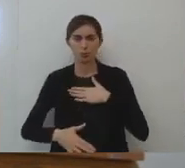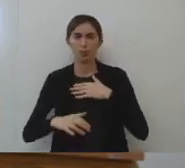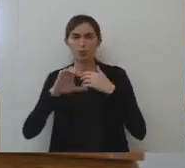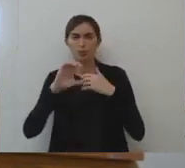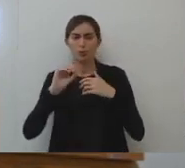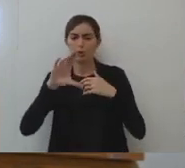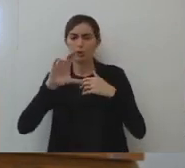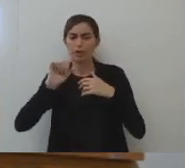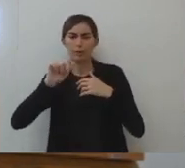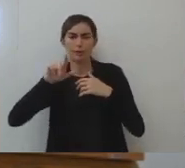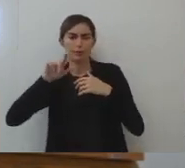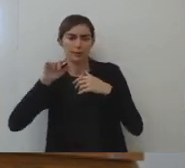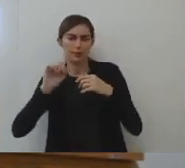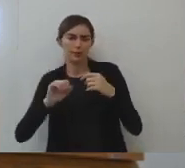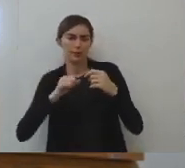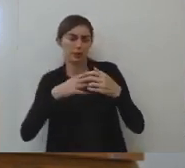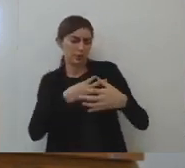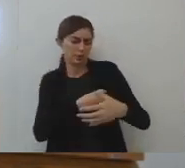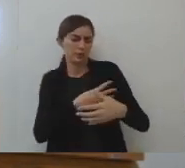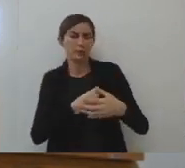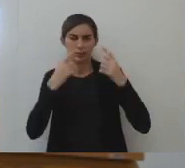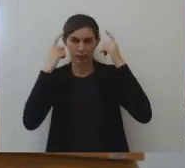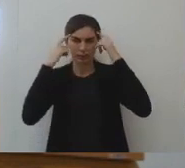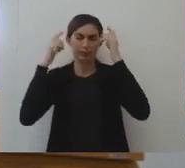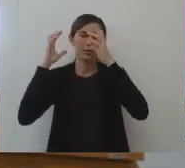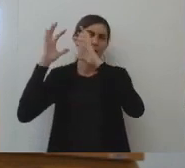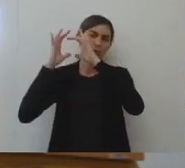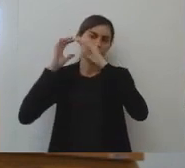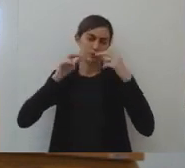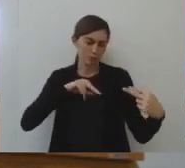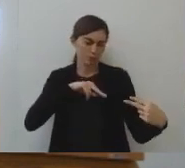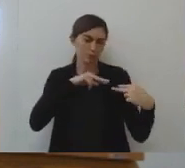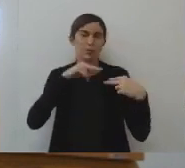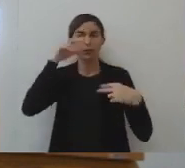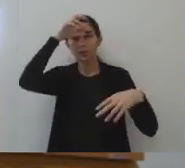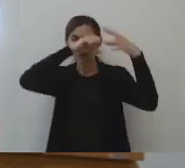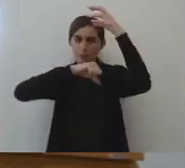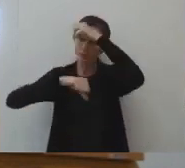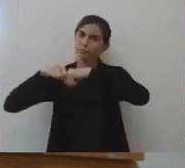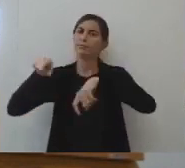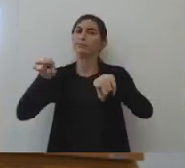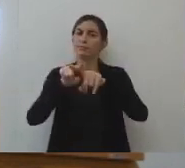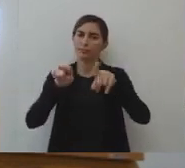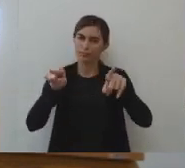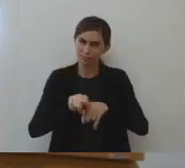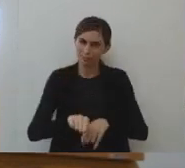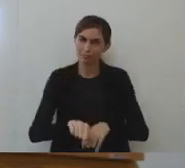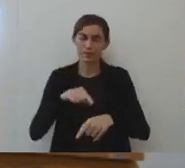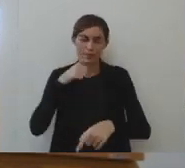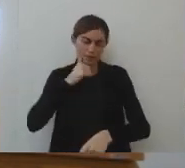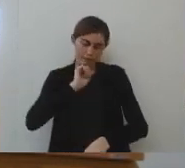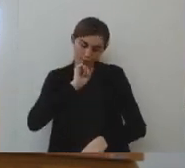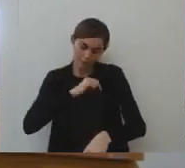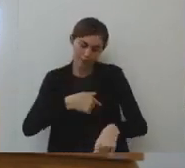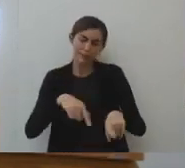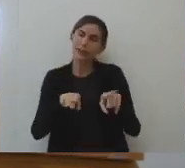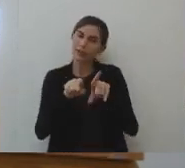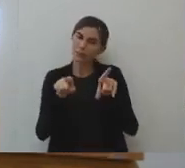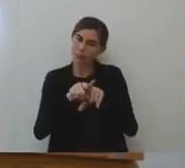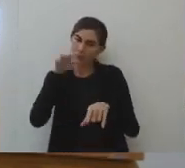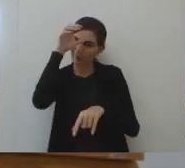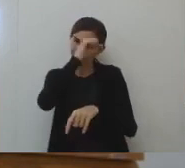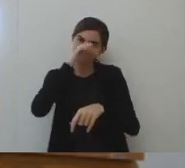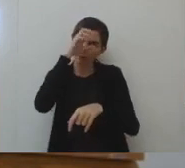corpo. Ou seja, o ato de amamentar é um ato de aprendizado também. Essa mãe também vai aprender